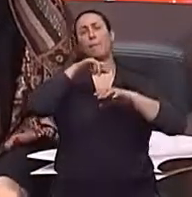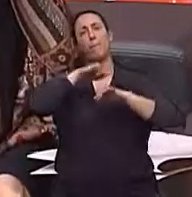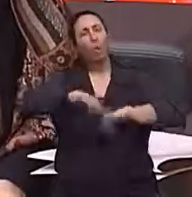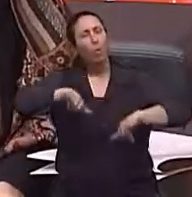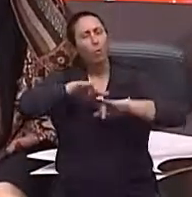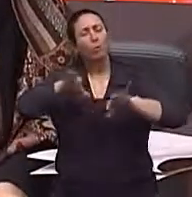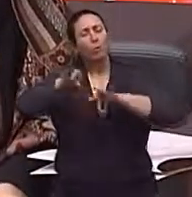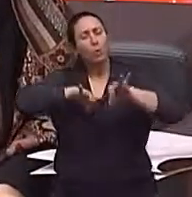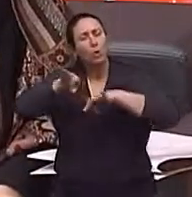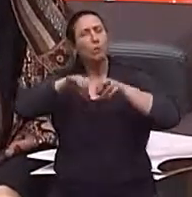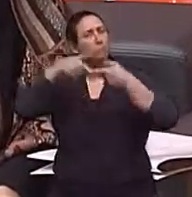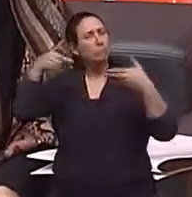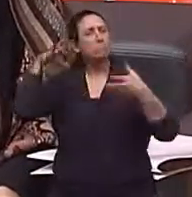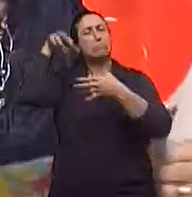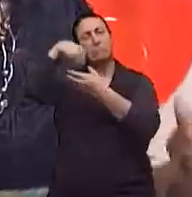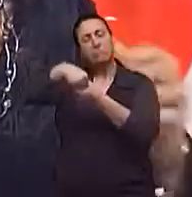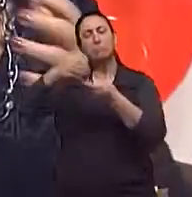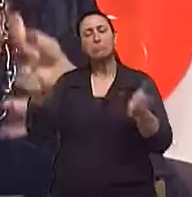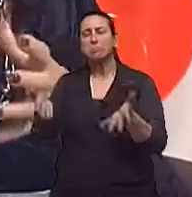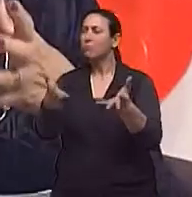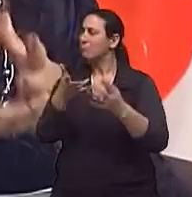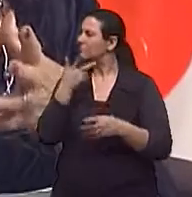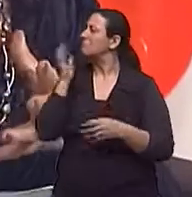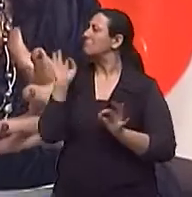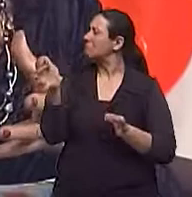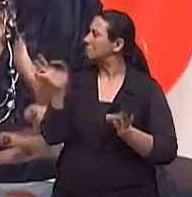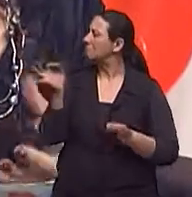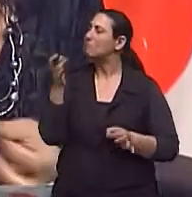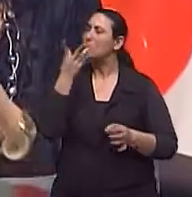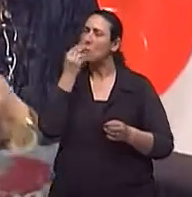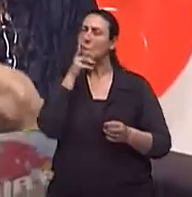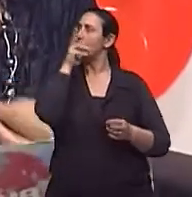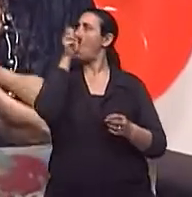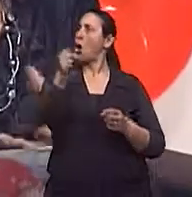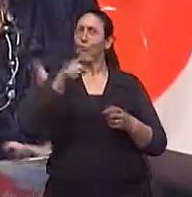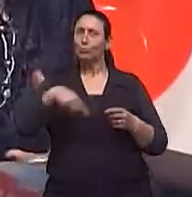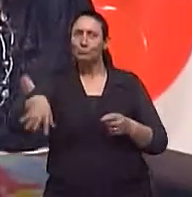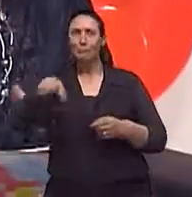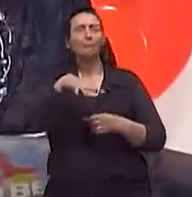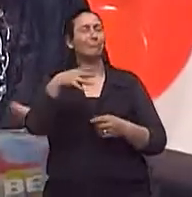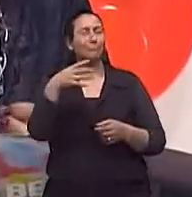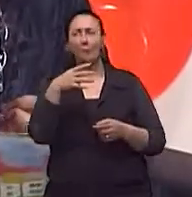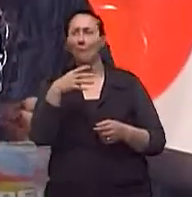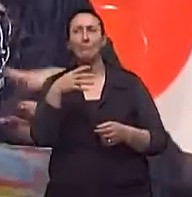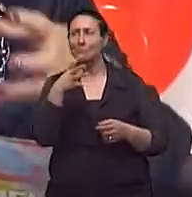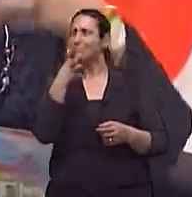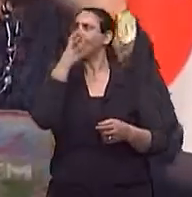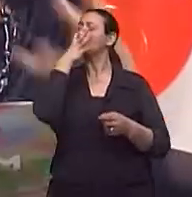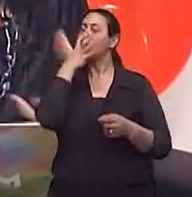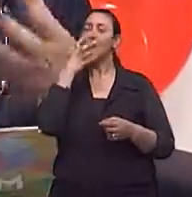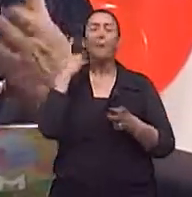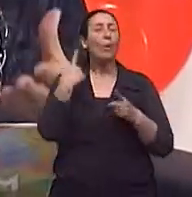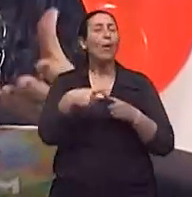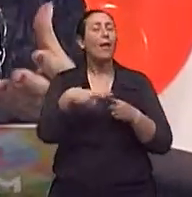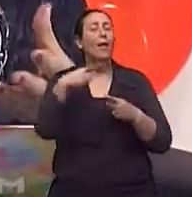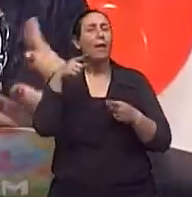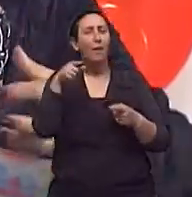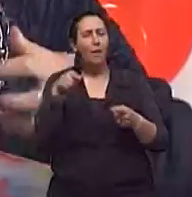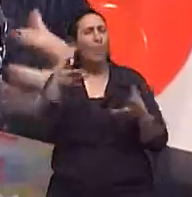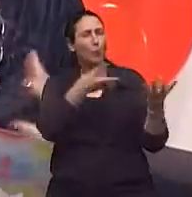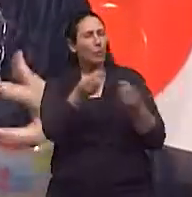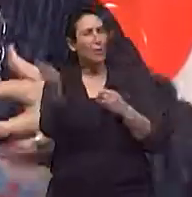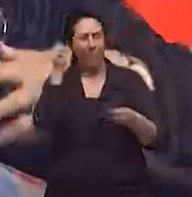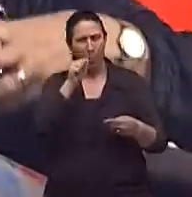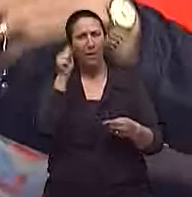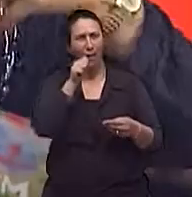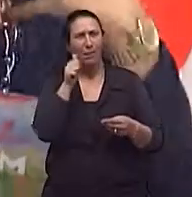gente desenvolve lá dentre outros Elas têm uma força uma garra que é invejável às vezes quando a gente pensa que é isso são as